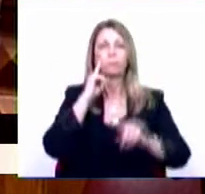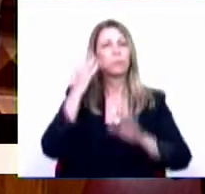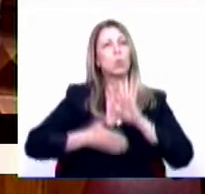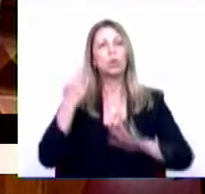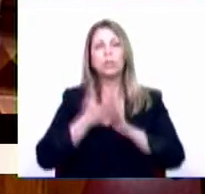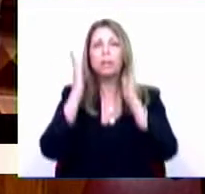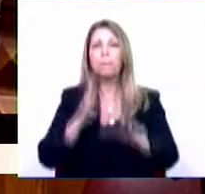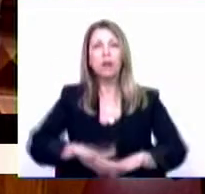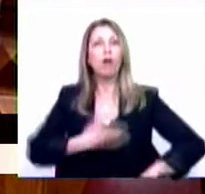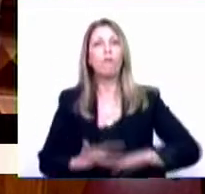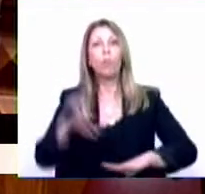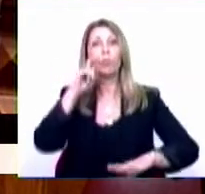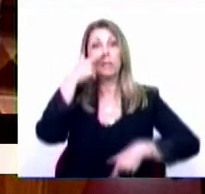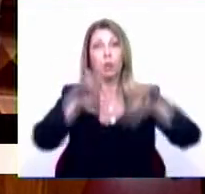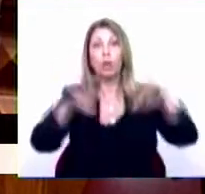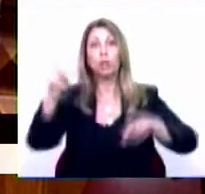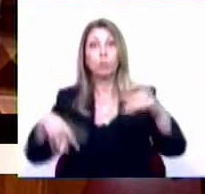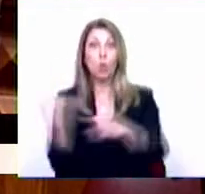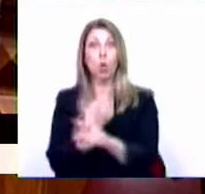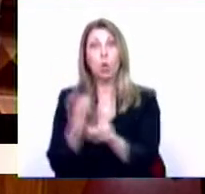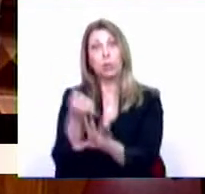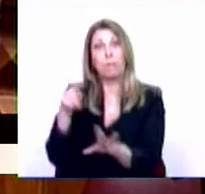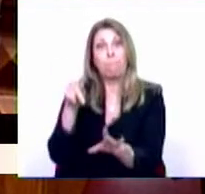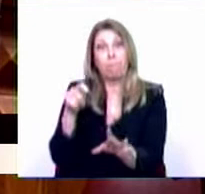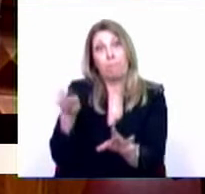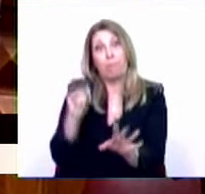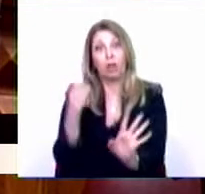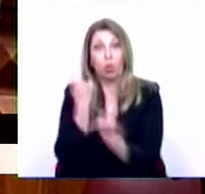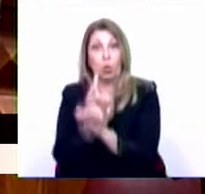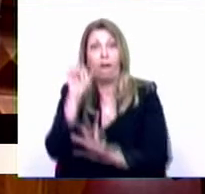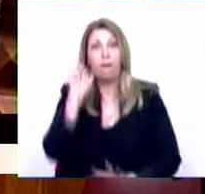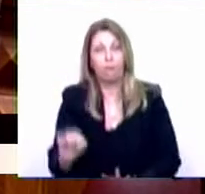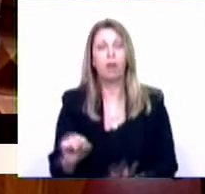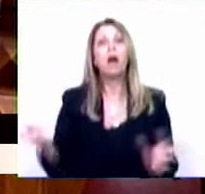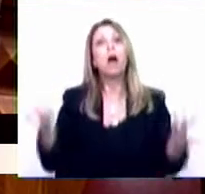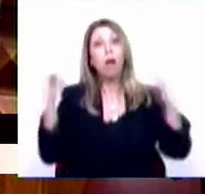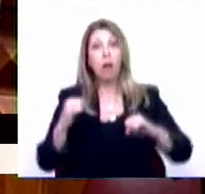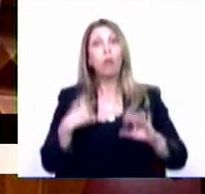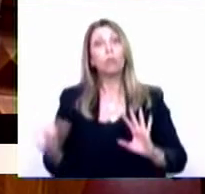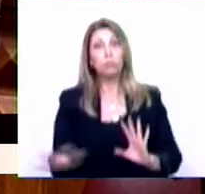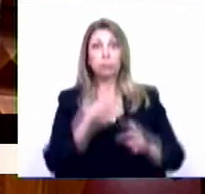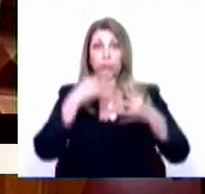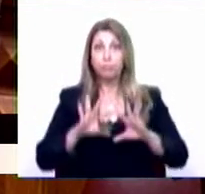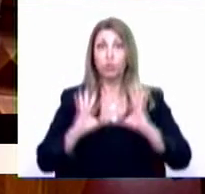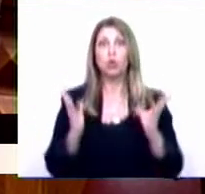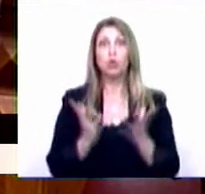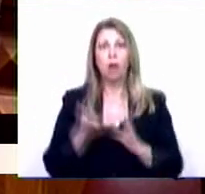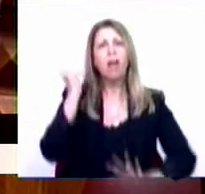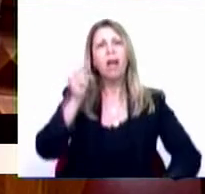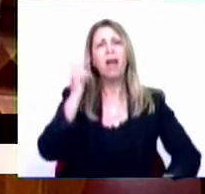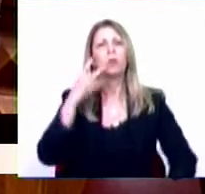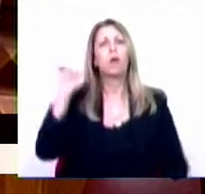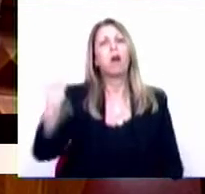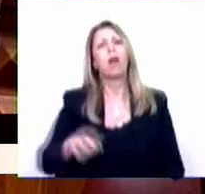das populações e dos seus bens. Há a constatação generalizada de que, ao longo de décadas, viveu-se de costas voltadas para os